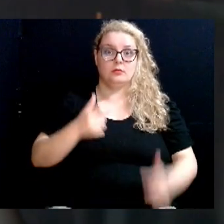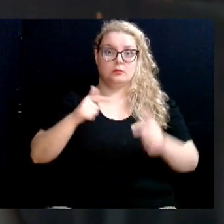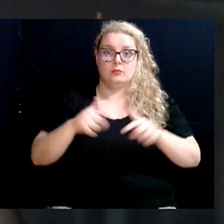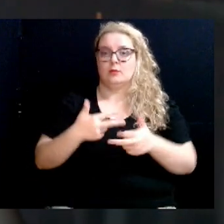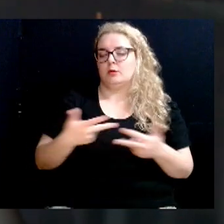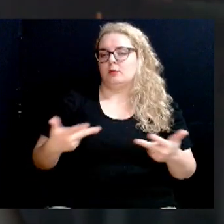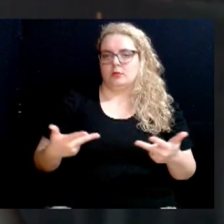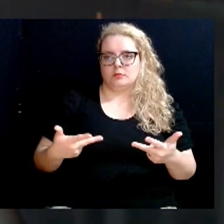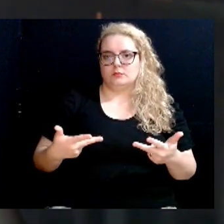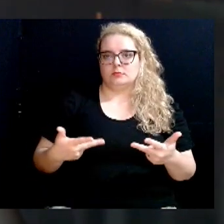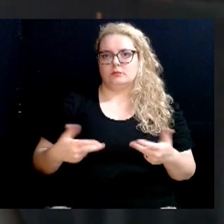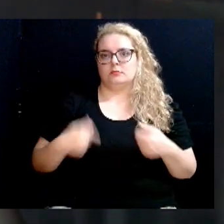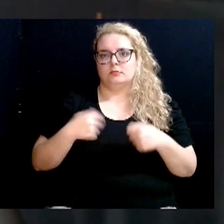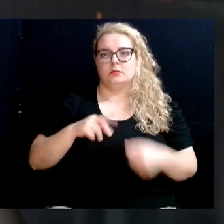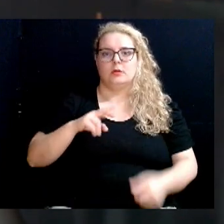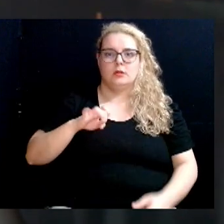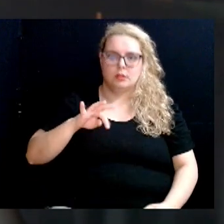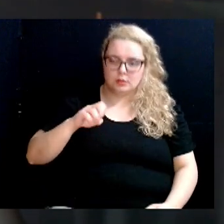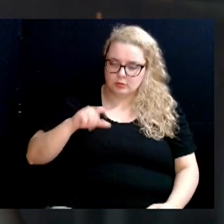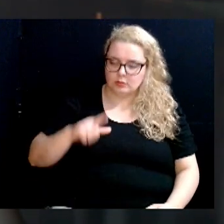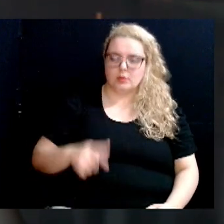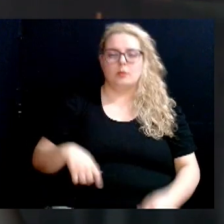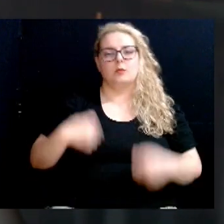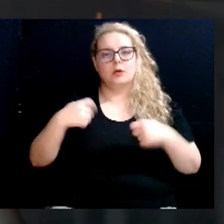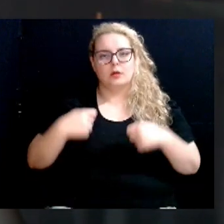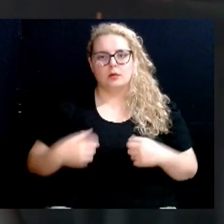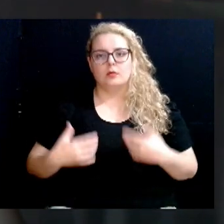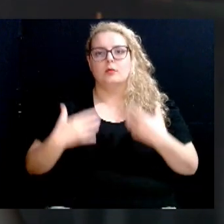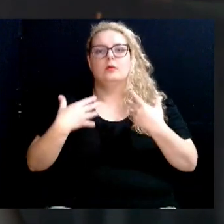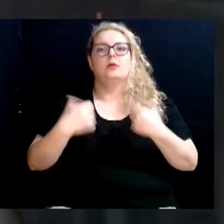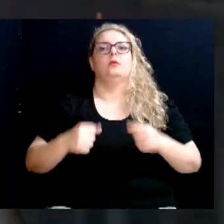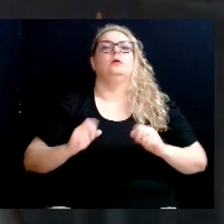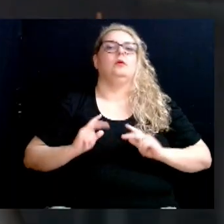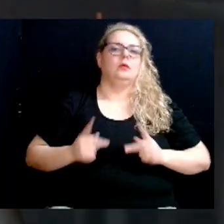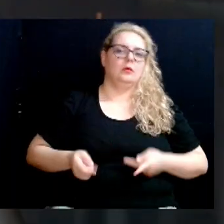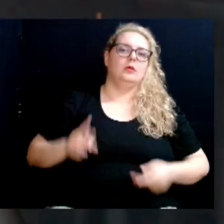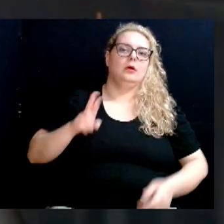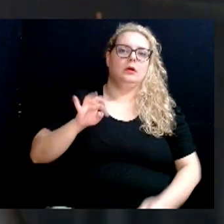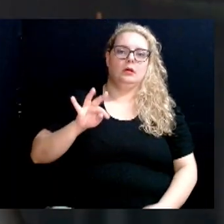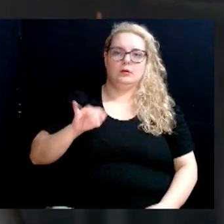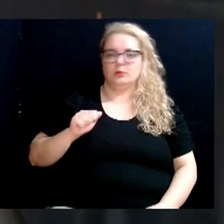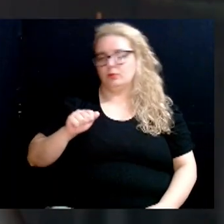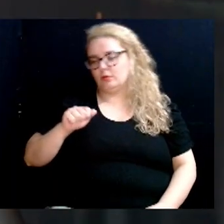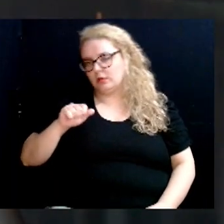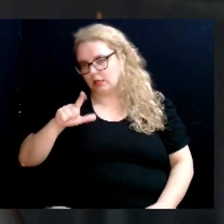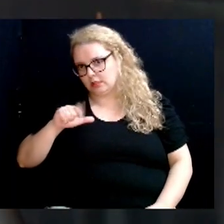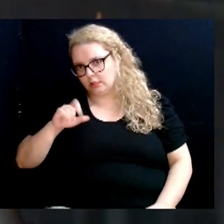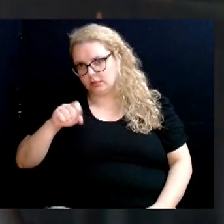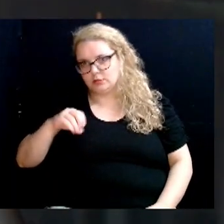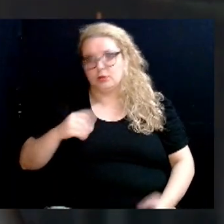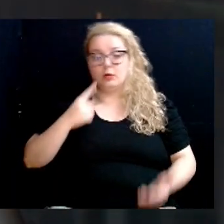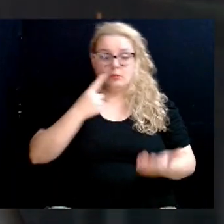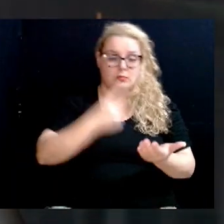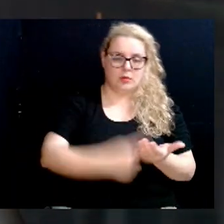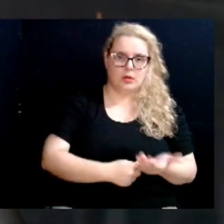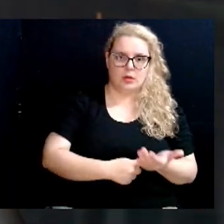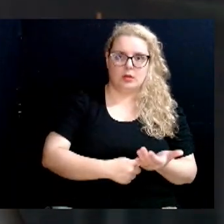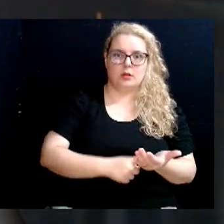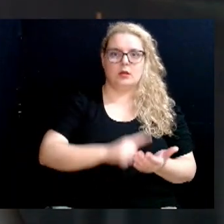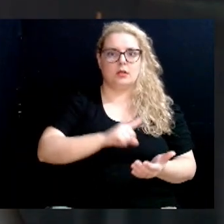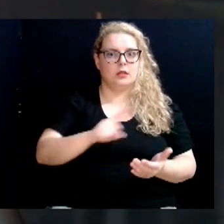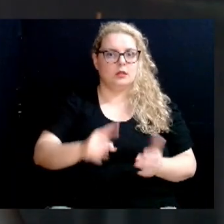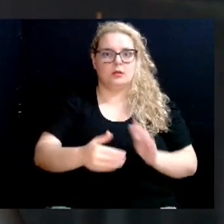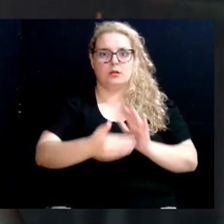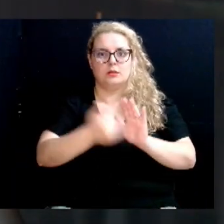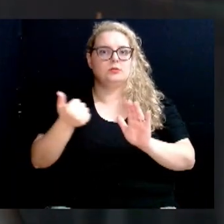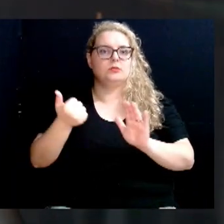do ritual, a gente precisa. Aceitem que somos seres ritualísticos. Então, marcar não tira espontaneidade. Dá uma chance